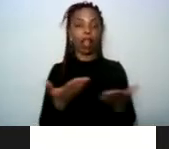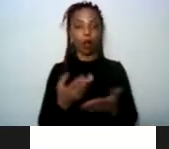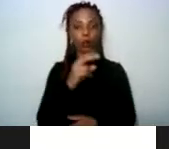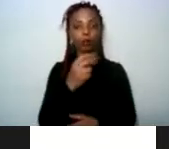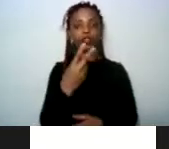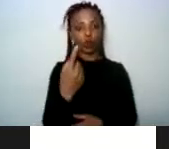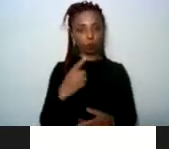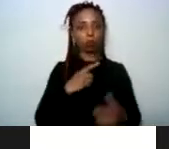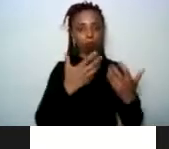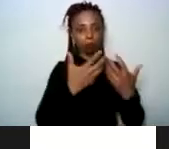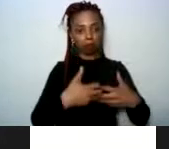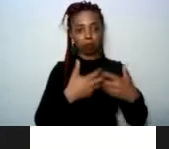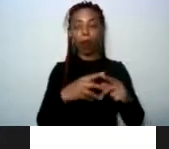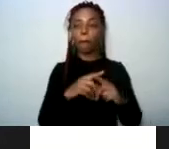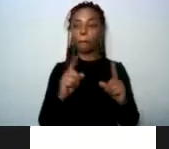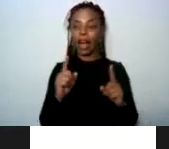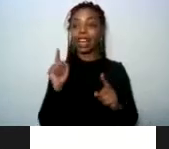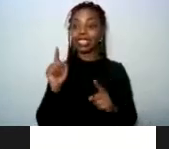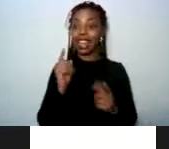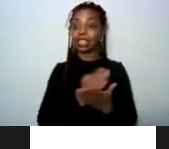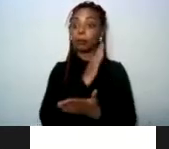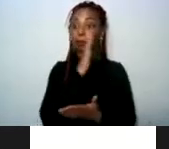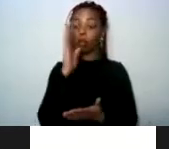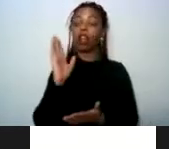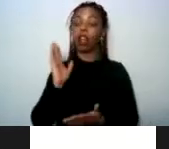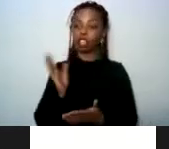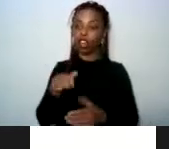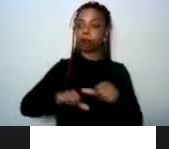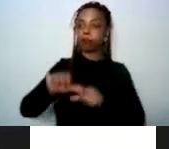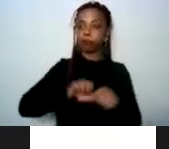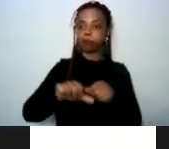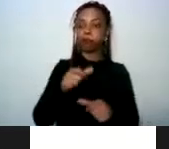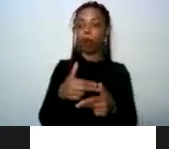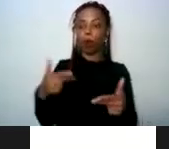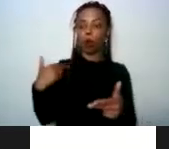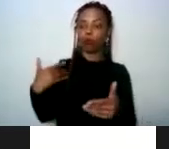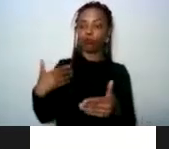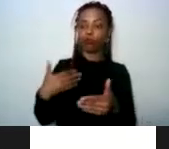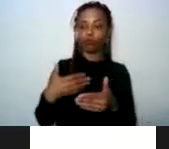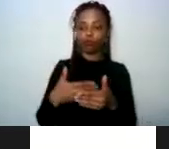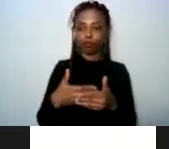ela foi uma biblioteca que sofreu intervenções ao longo do tempo, pelo seu próprio